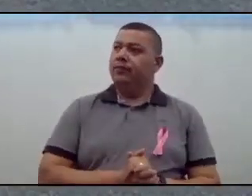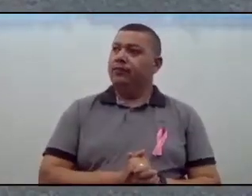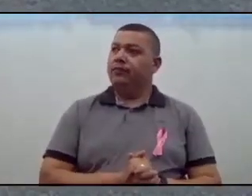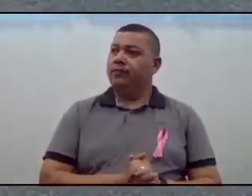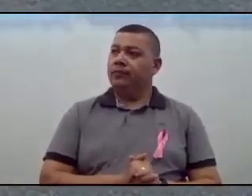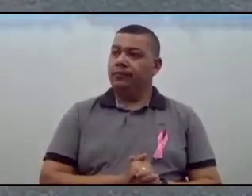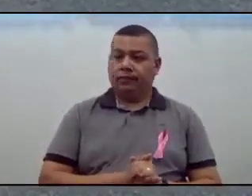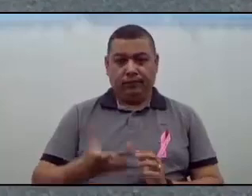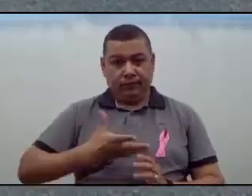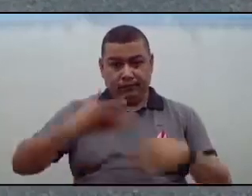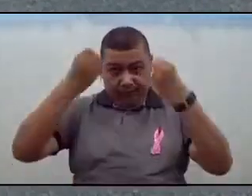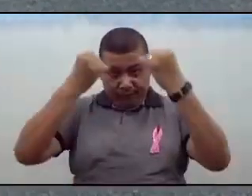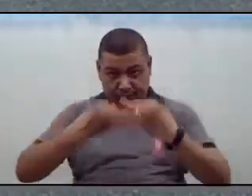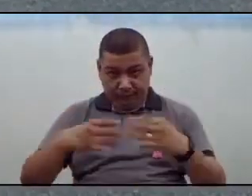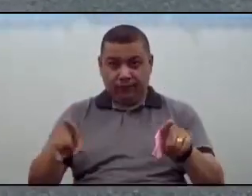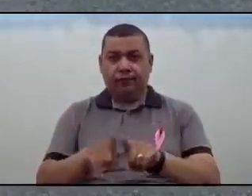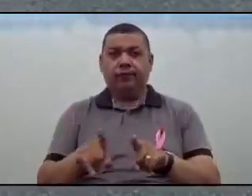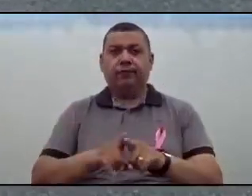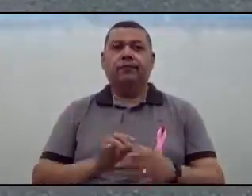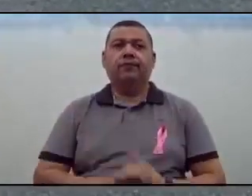Queria aqui falar um pouquinho aqui também,